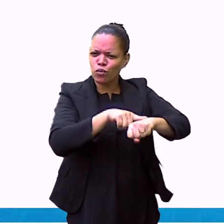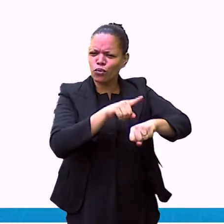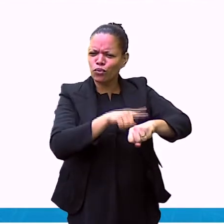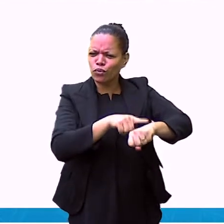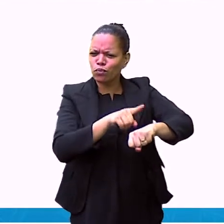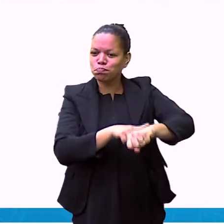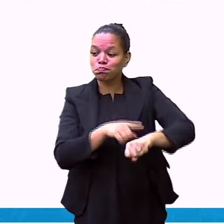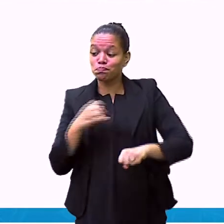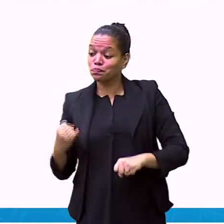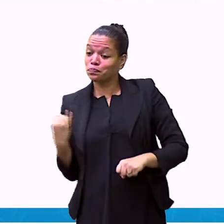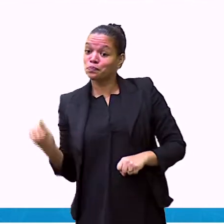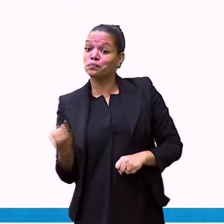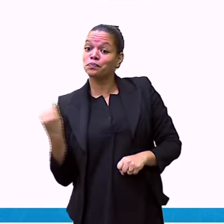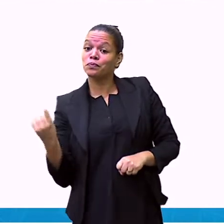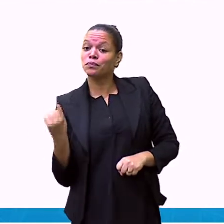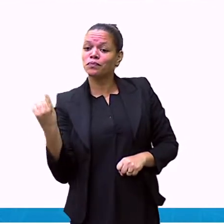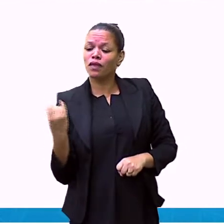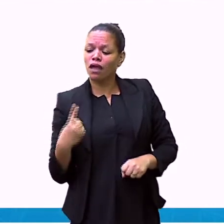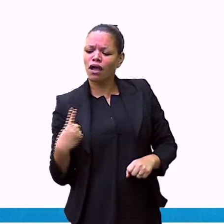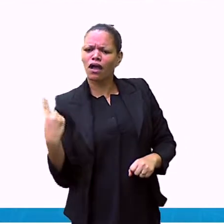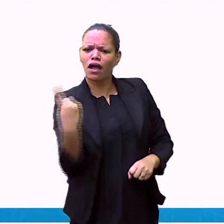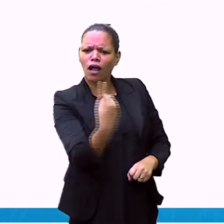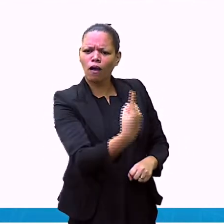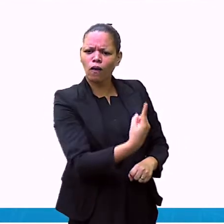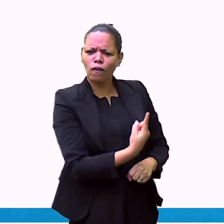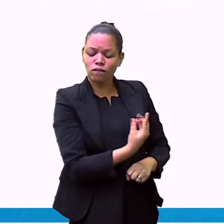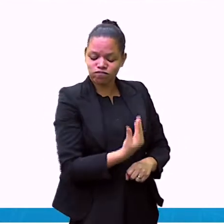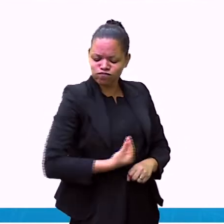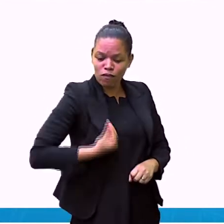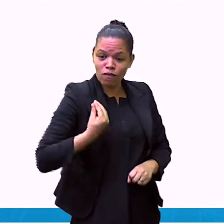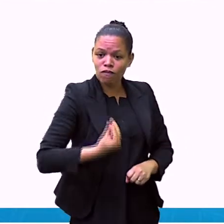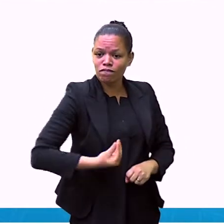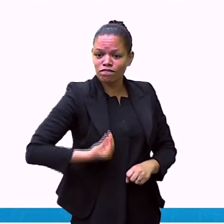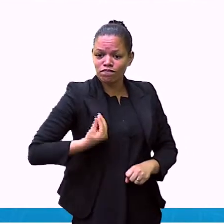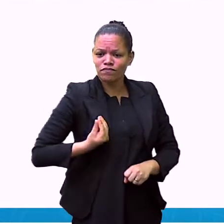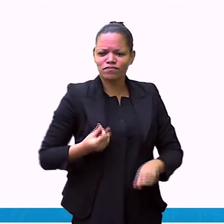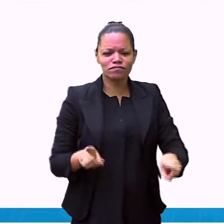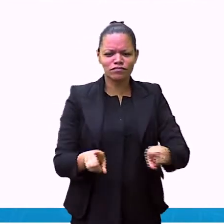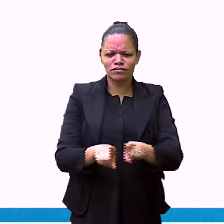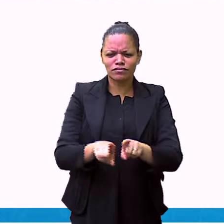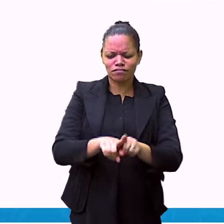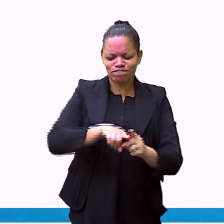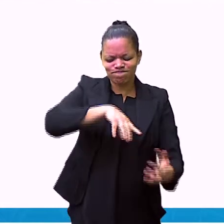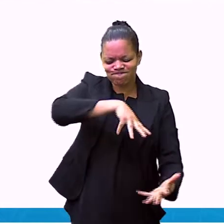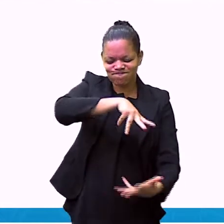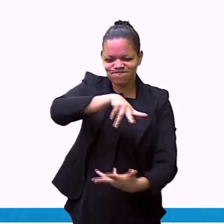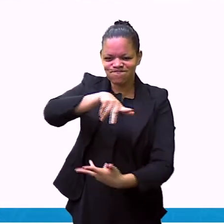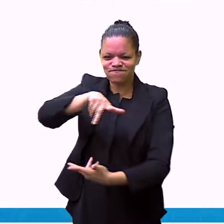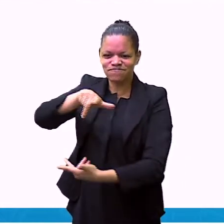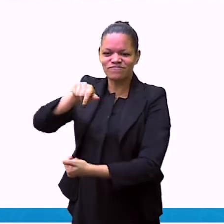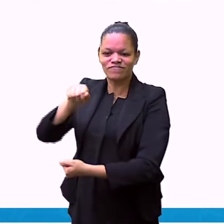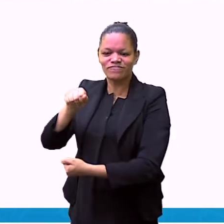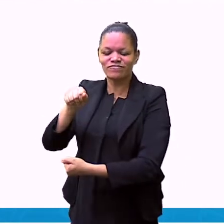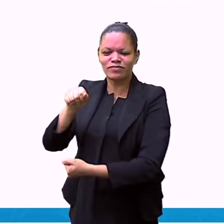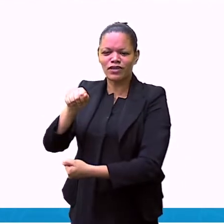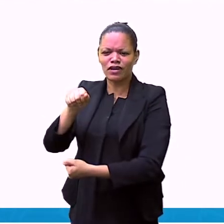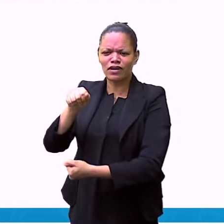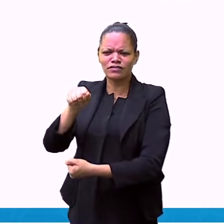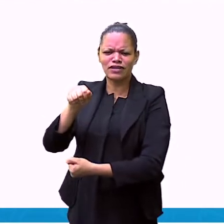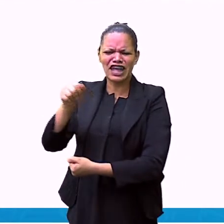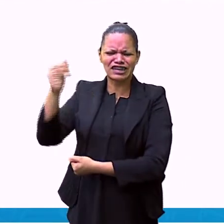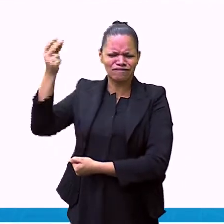humanidade, para depois nós aprendermos a forma correta de contar esse tempo.